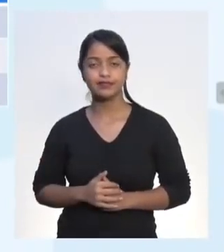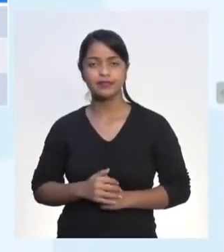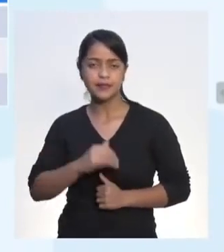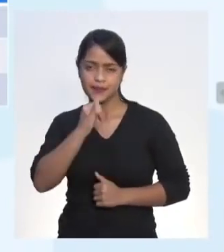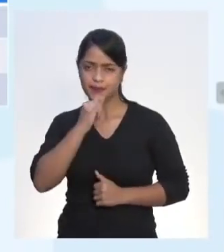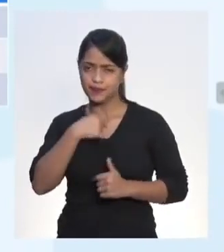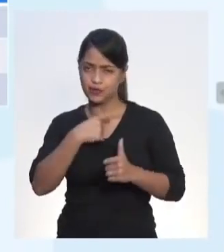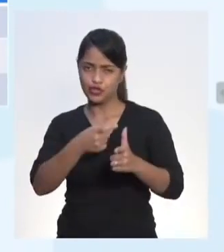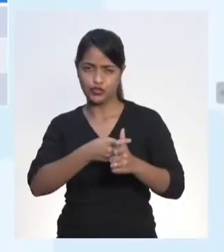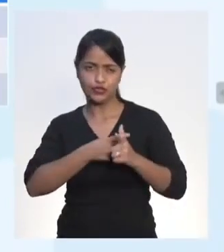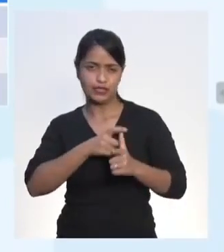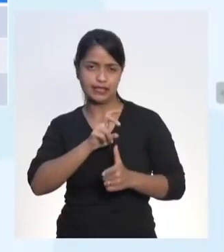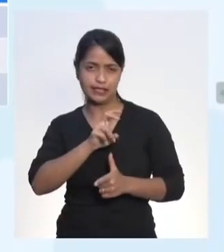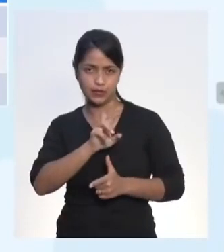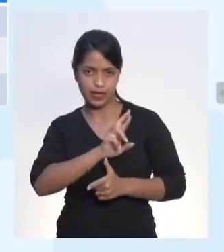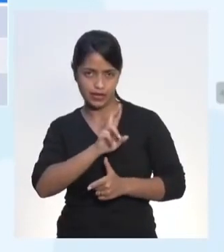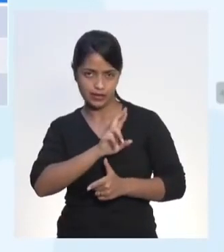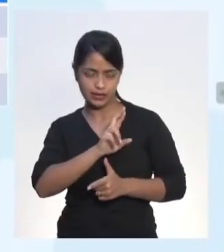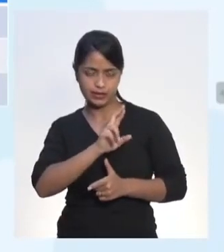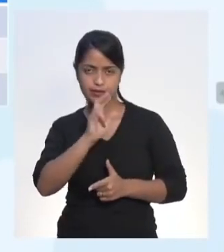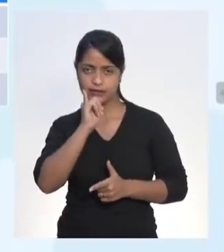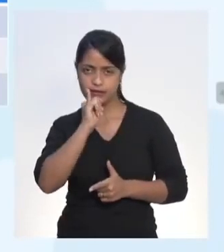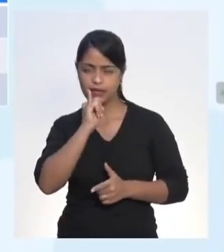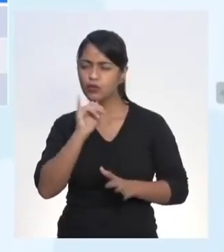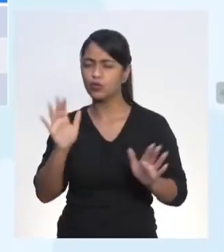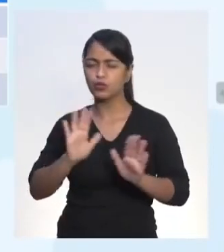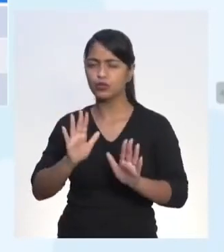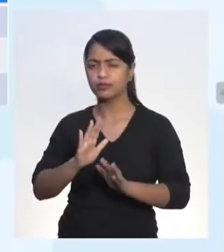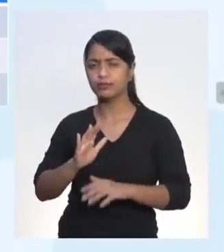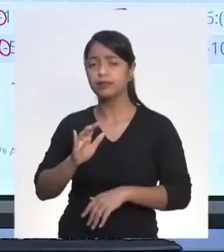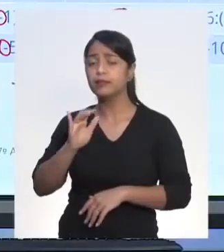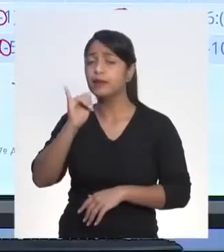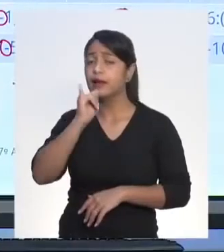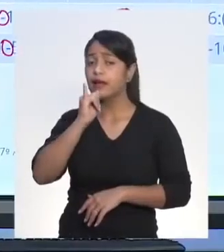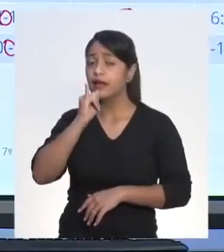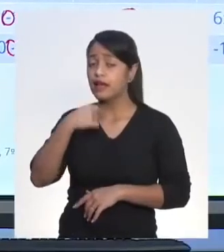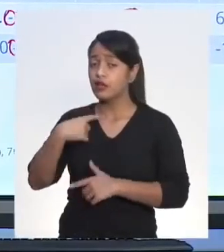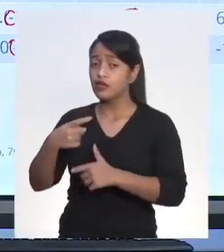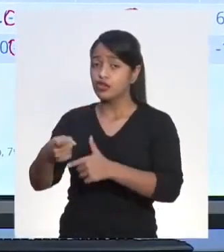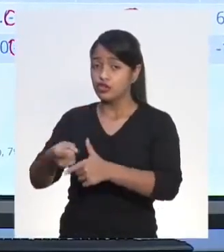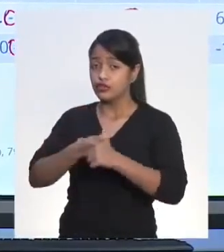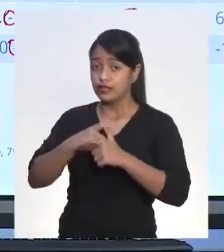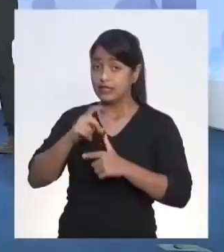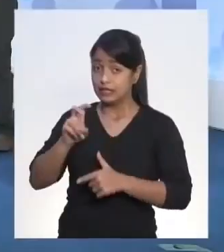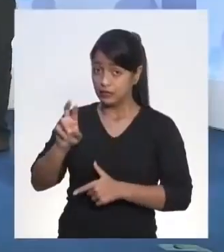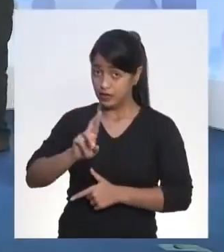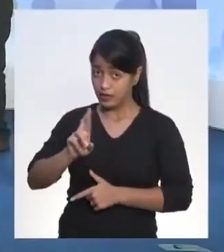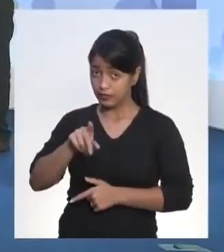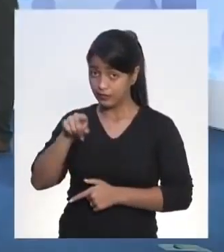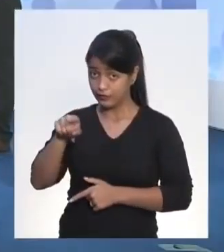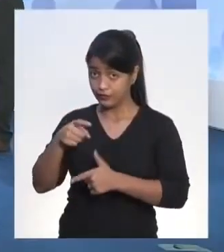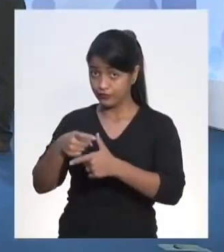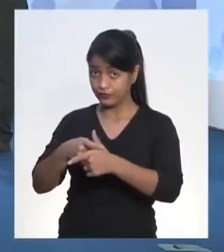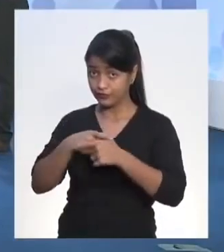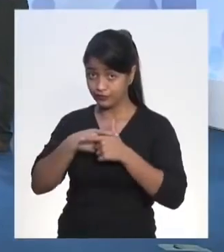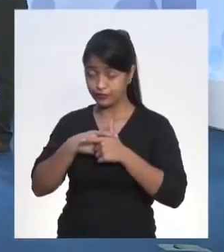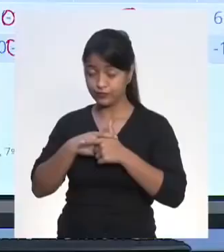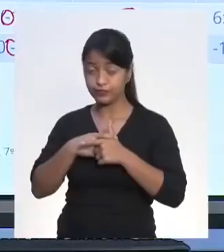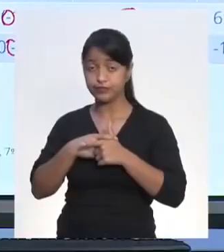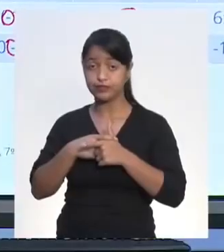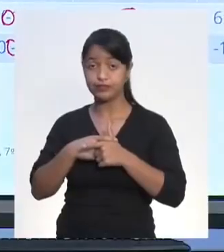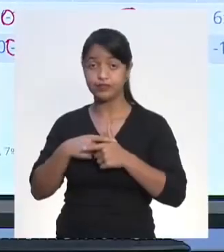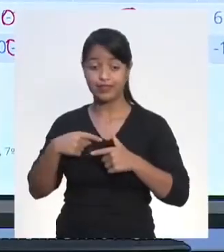devo R$5. Certo. Não, melhor. Eu te devo R$5. Legal. Eu te devo R$5. Ok. Eu